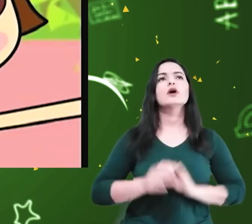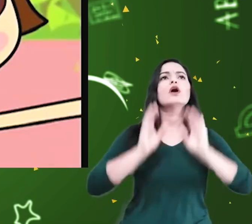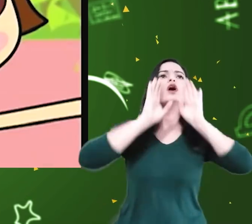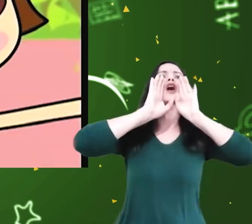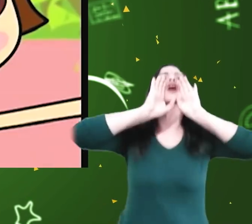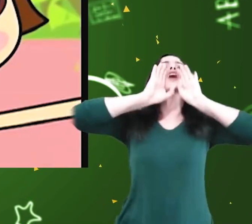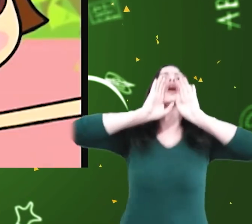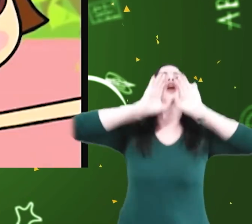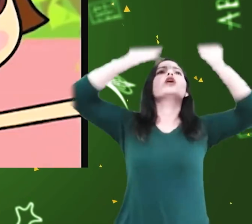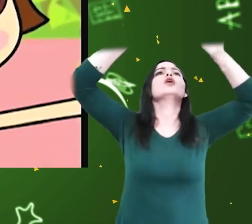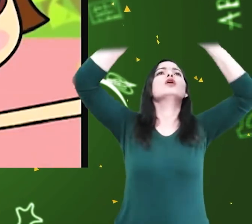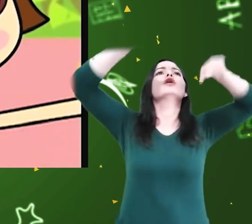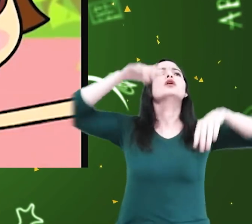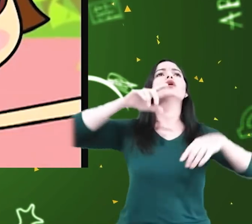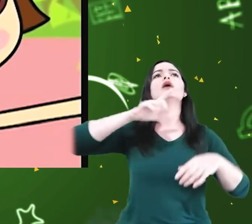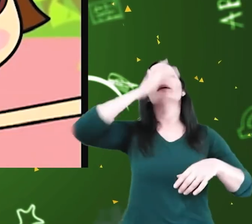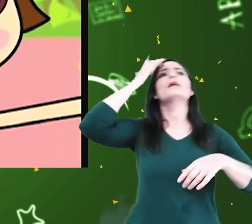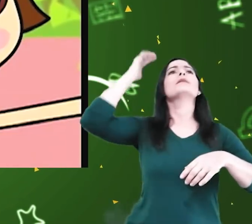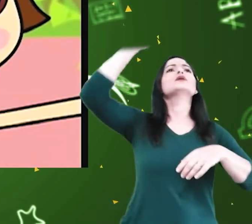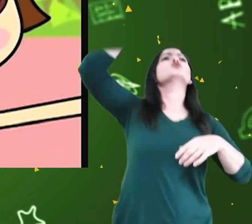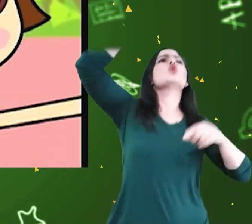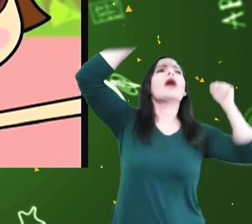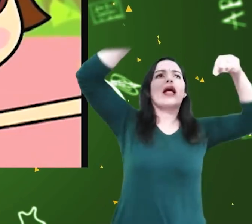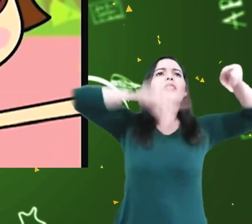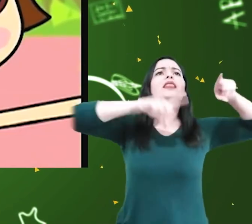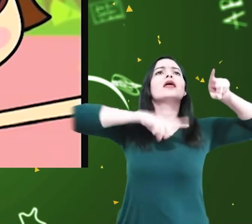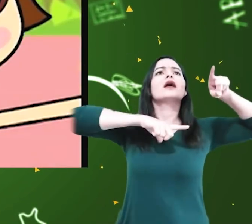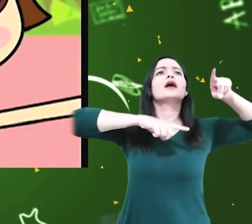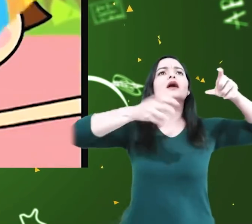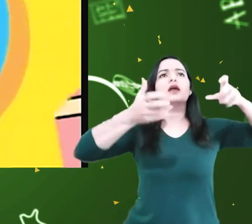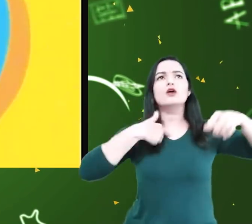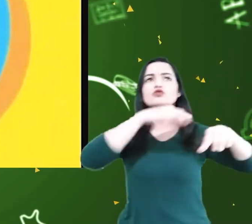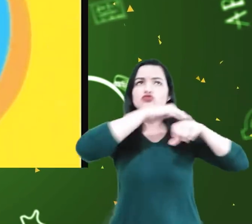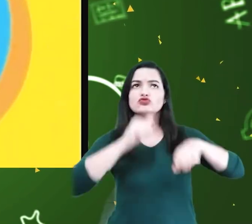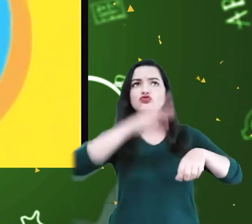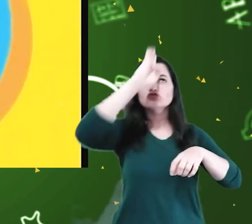Oh, tem alguém aí? Querem que eu chame o bombeiro?